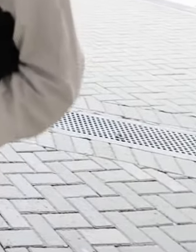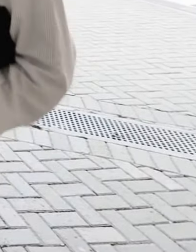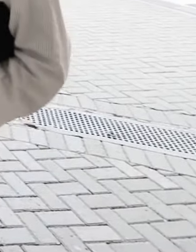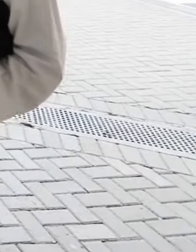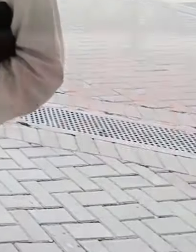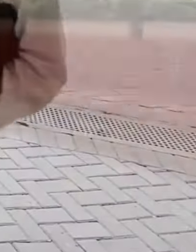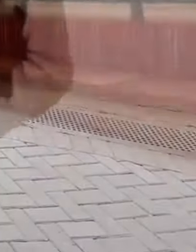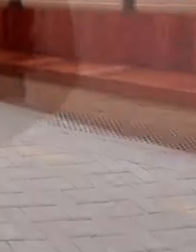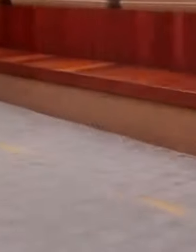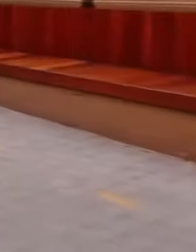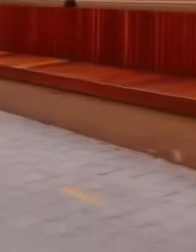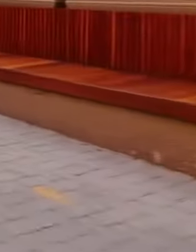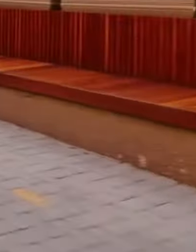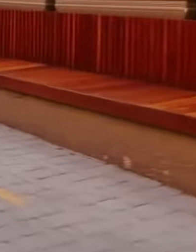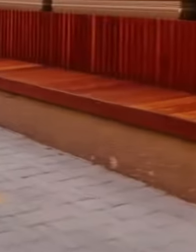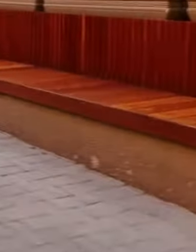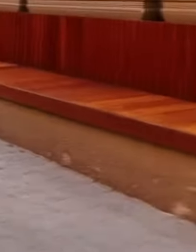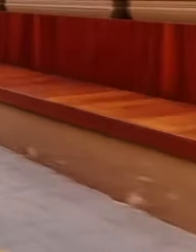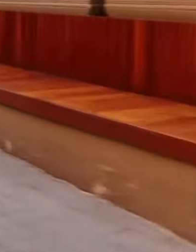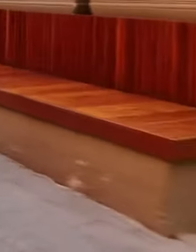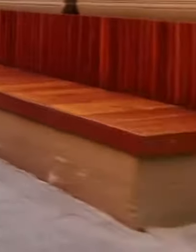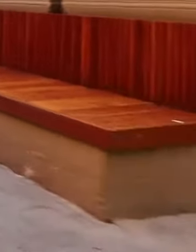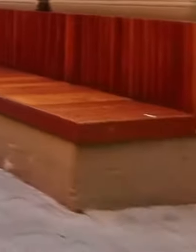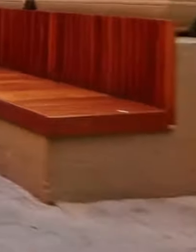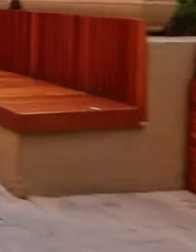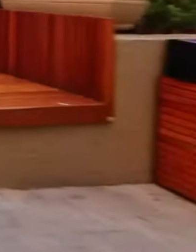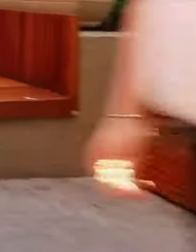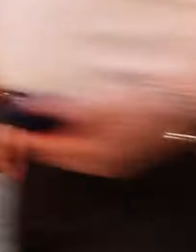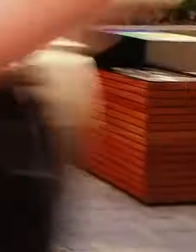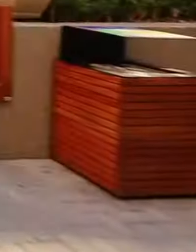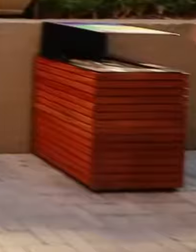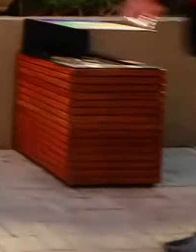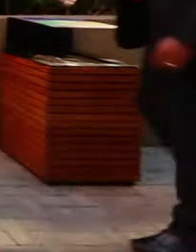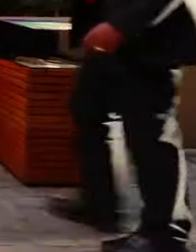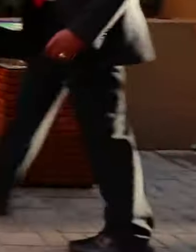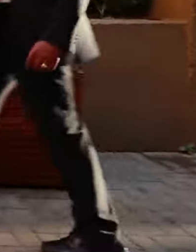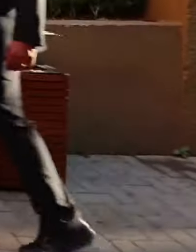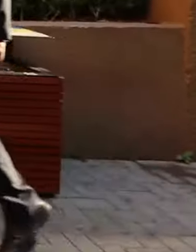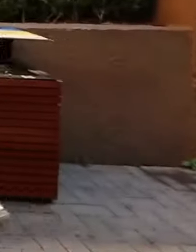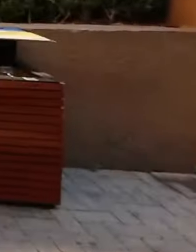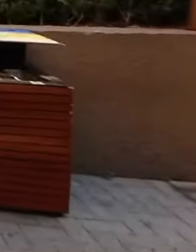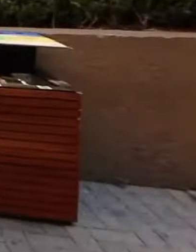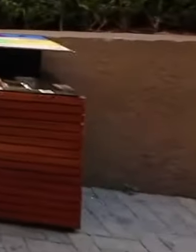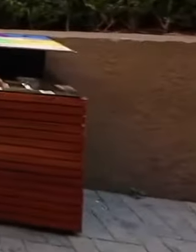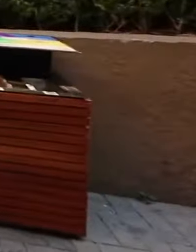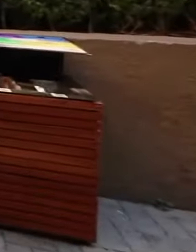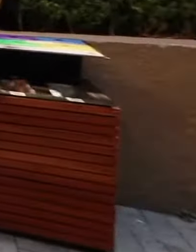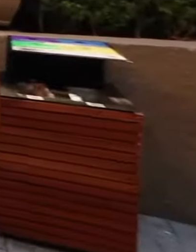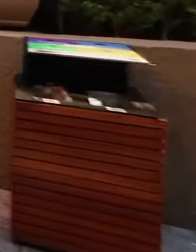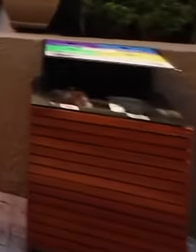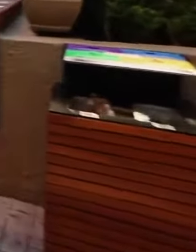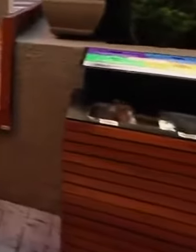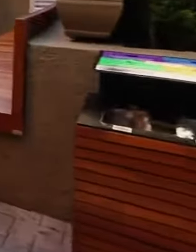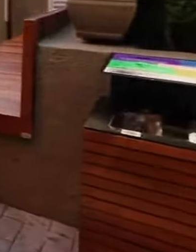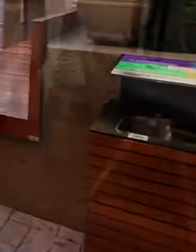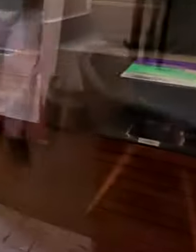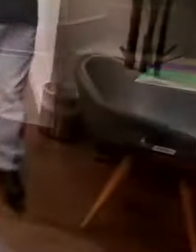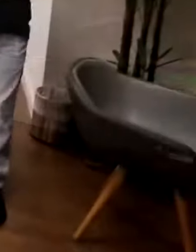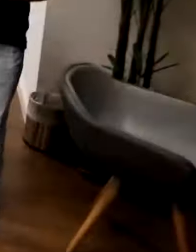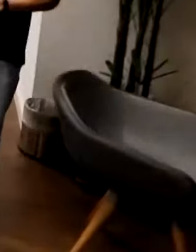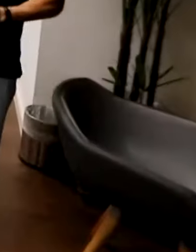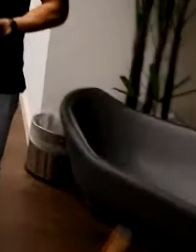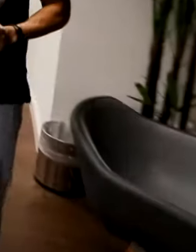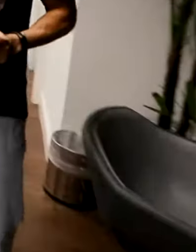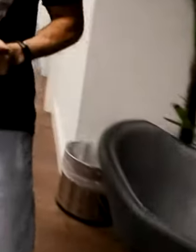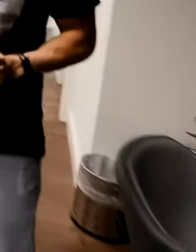Esse é o Luiz. Ele está começando mais um dia de trabalho. Por onde ele passa é assim. Todo mundo cumprimenta.